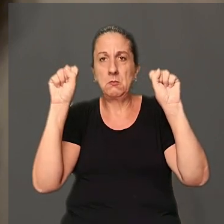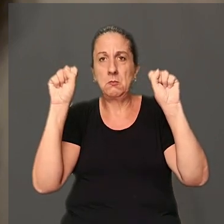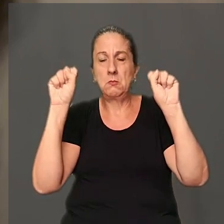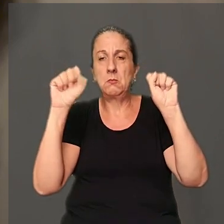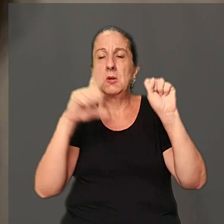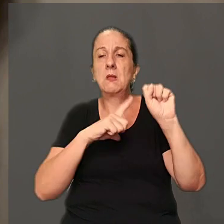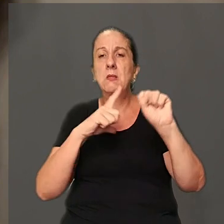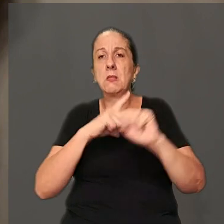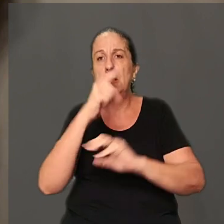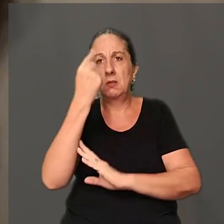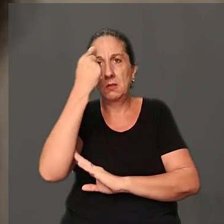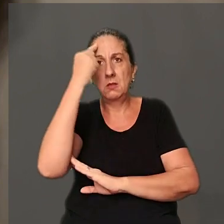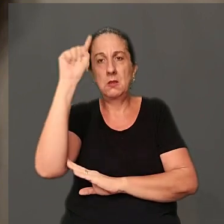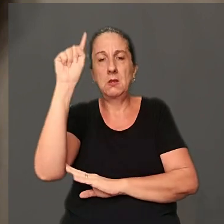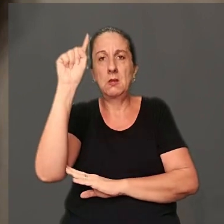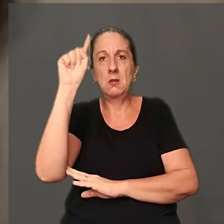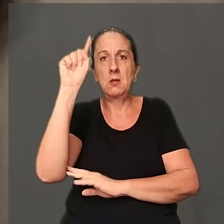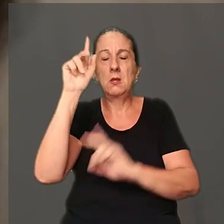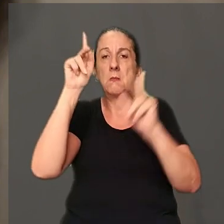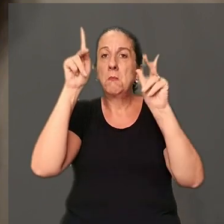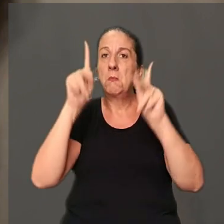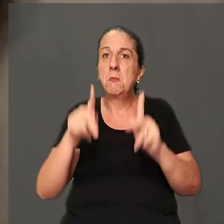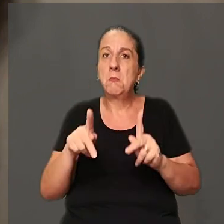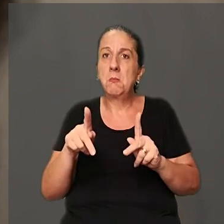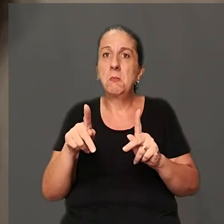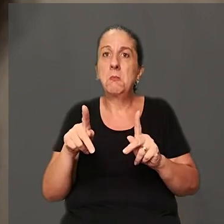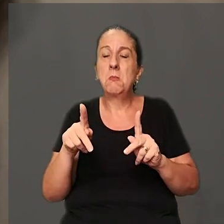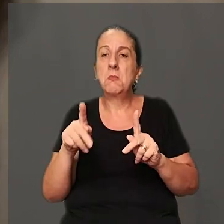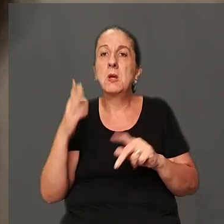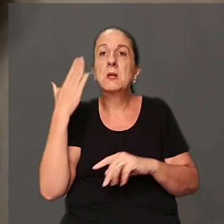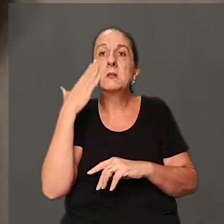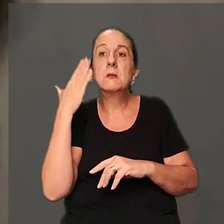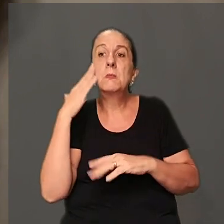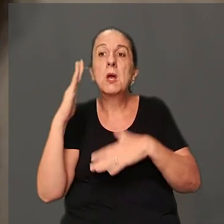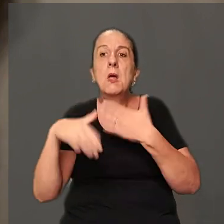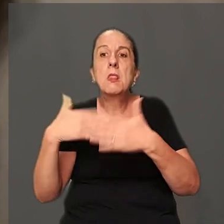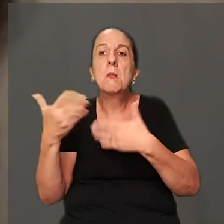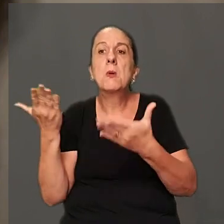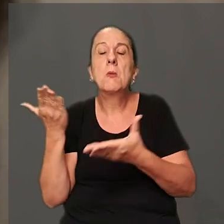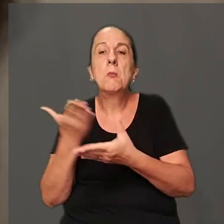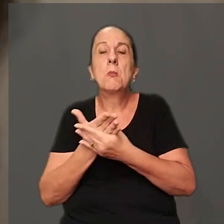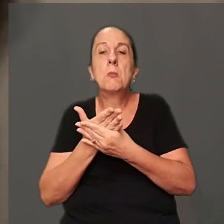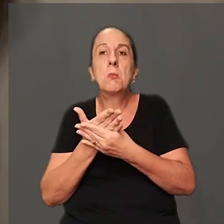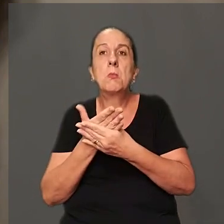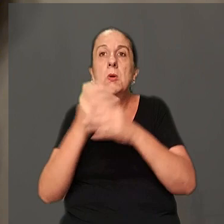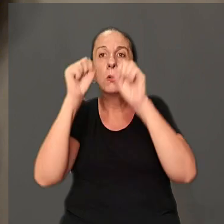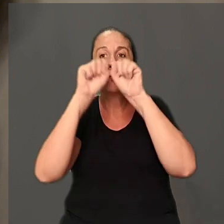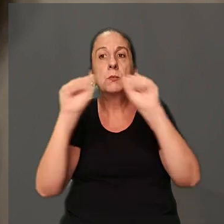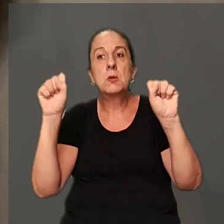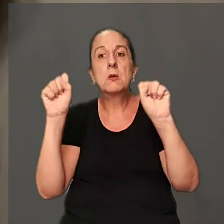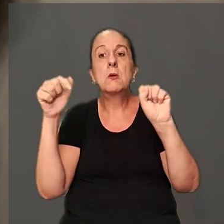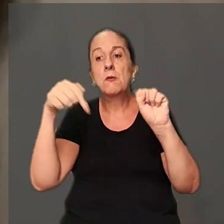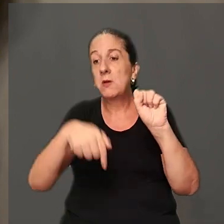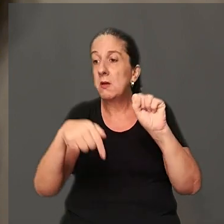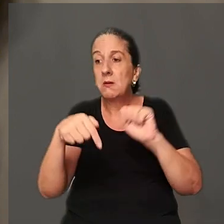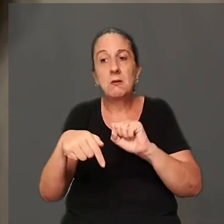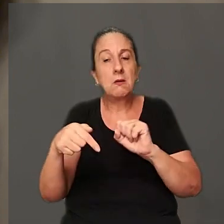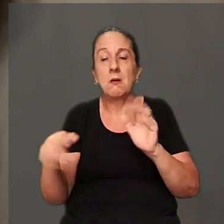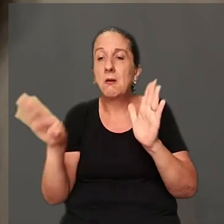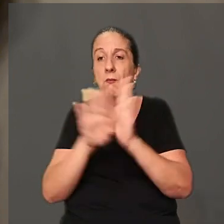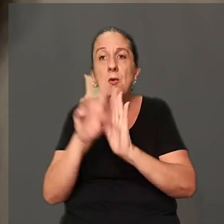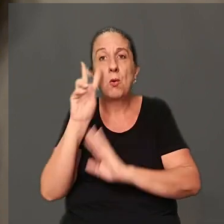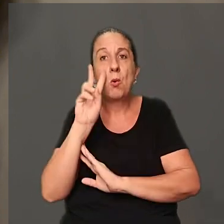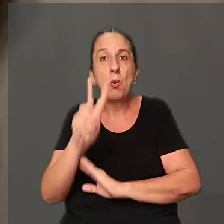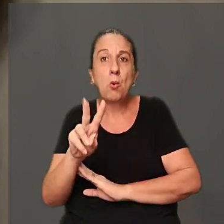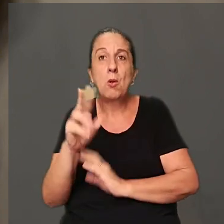para se ter uma ideia, as pessoas, para saber o andamento do processo, o tribunal tinha que vir aqui,